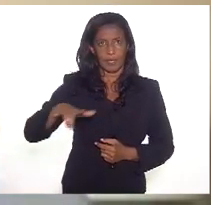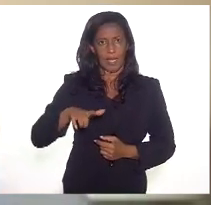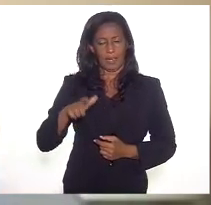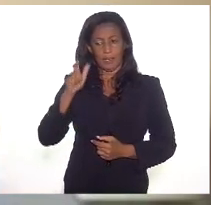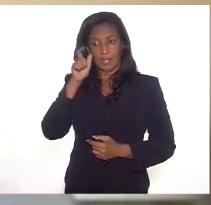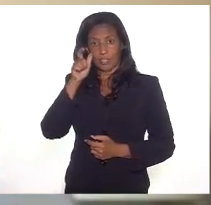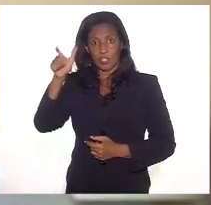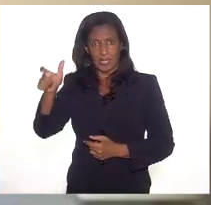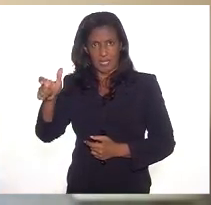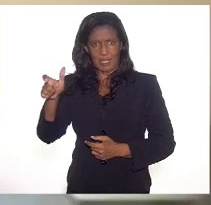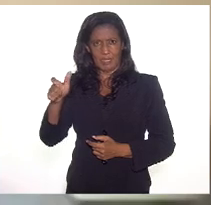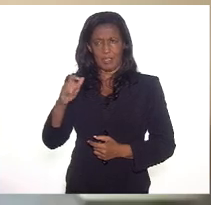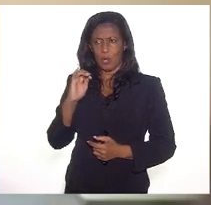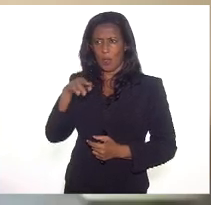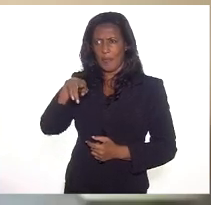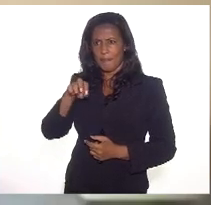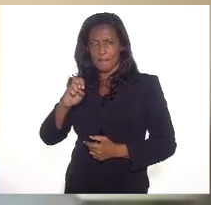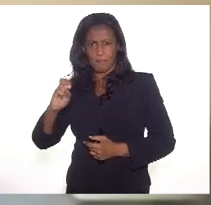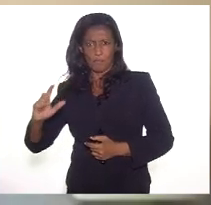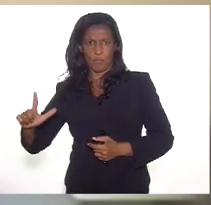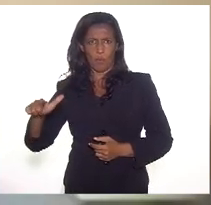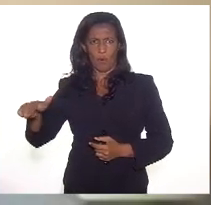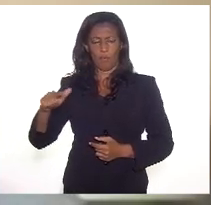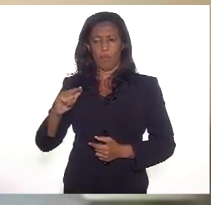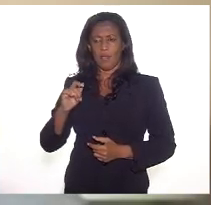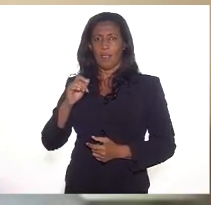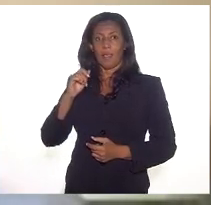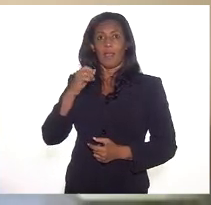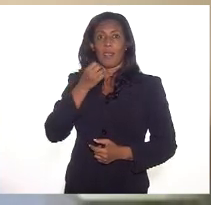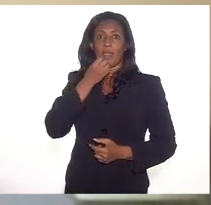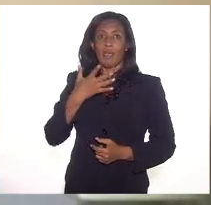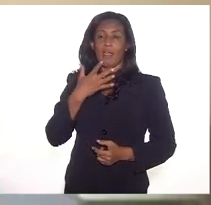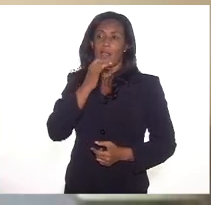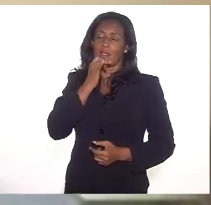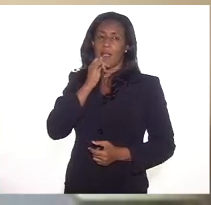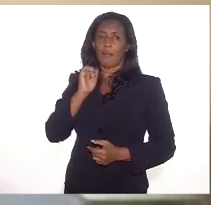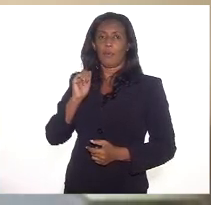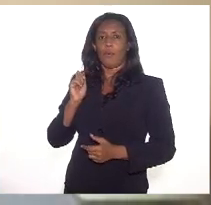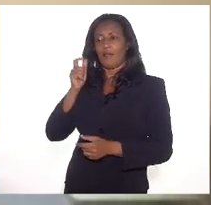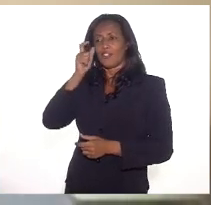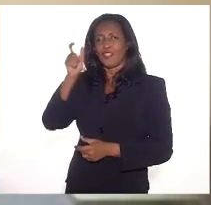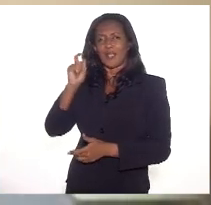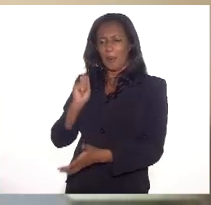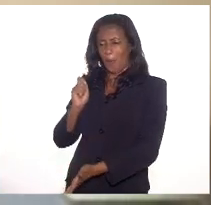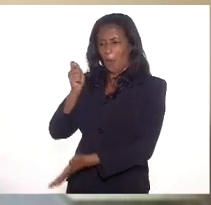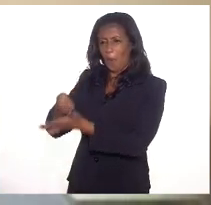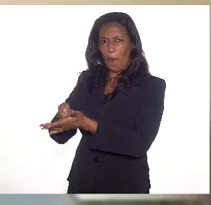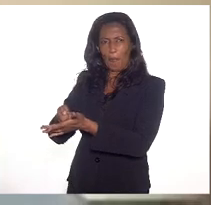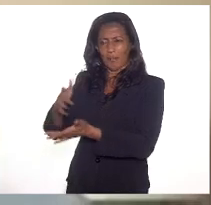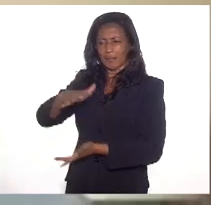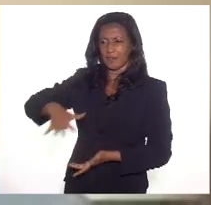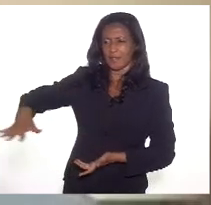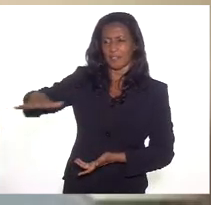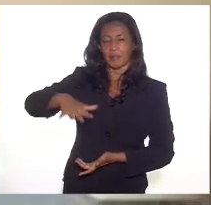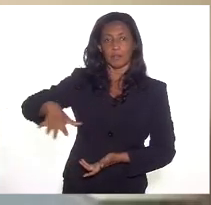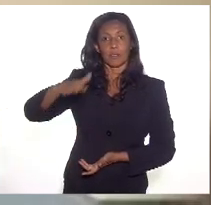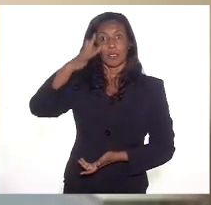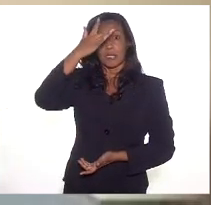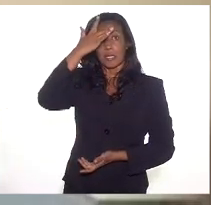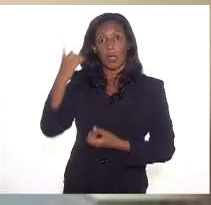especulação imobiliária, é muito comum, após a titulação, virem grandes grupos econômicos, comprarem aquelas áreas e aquelas